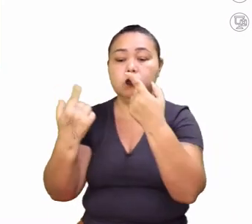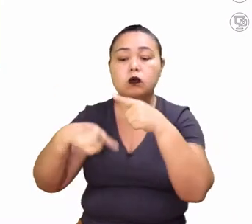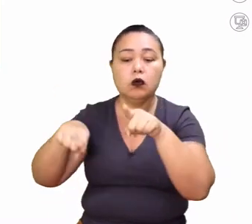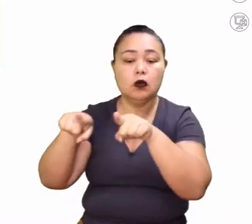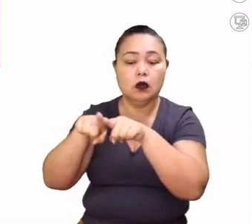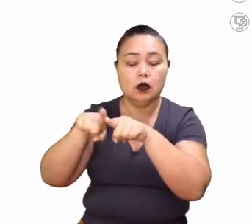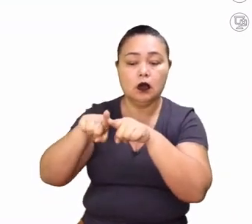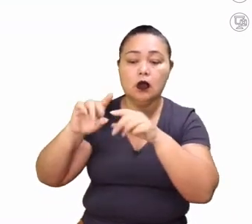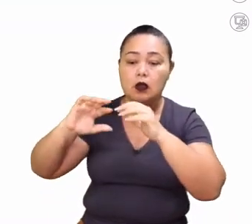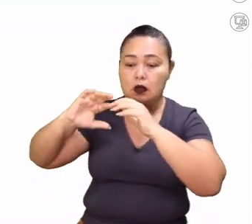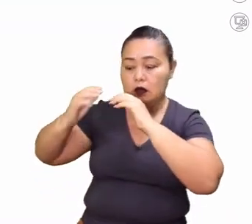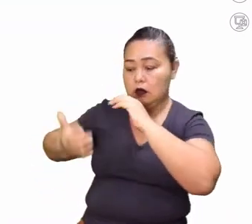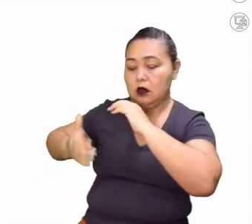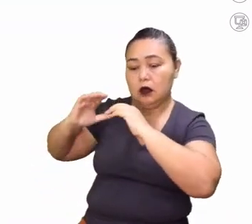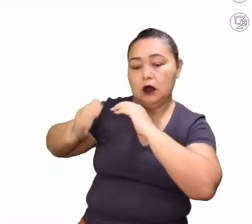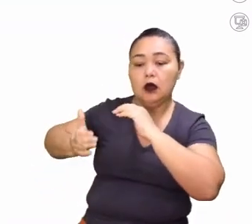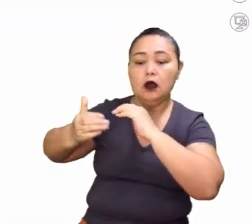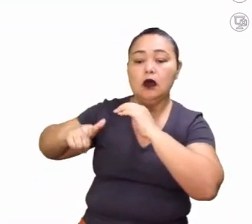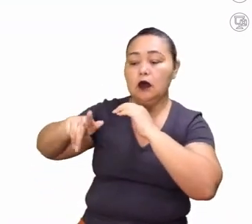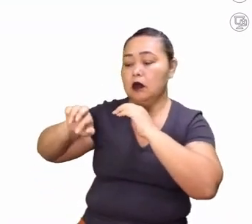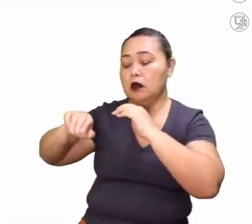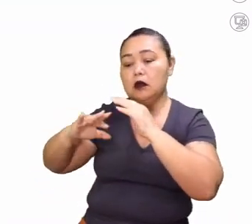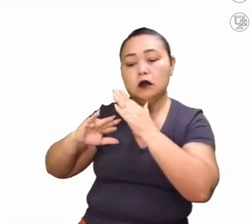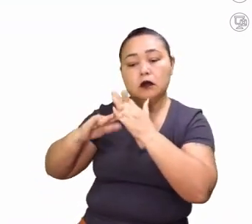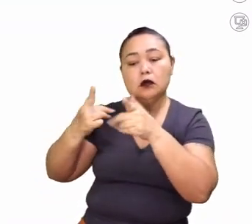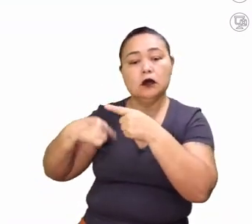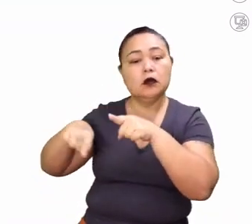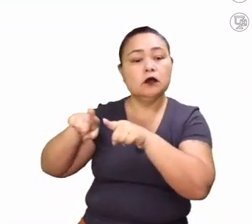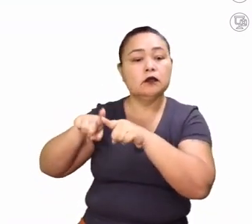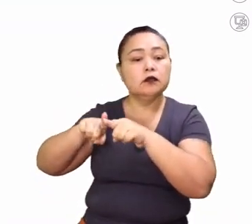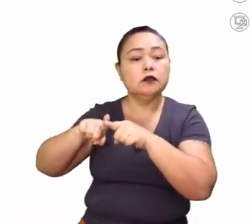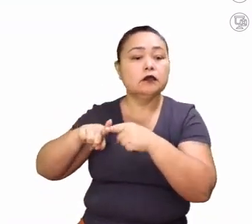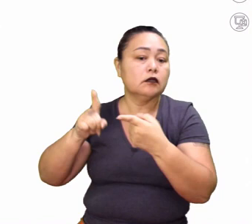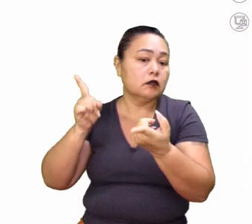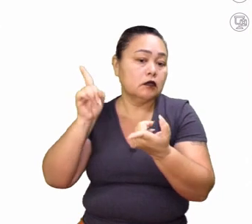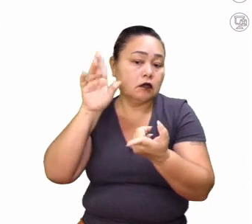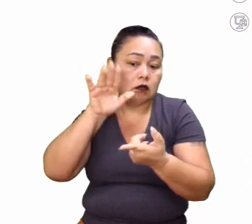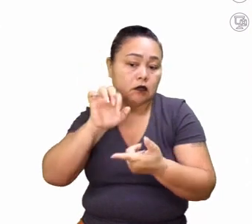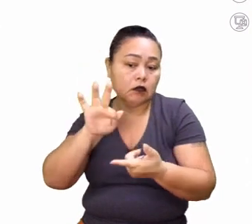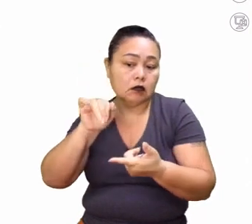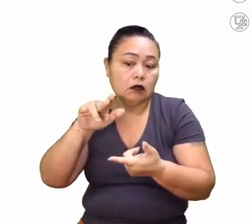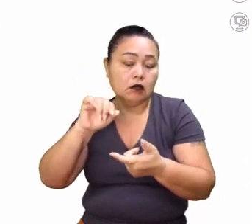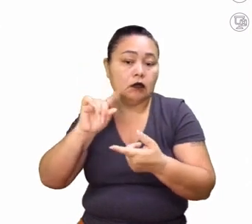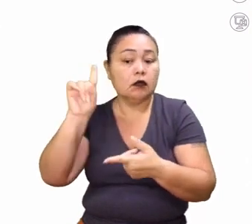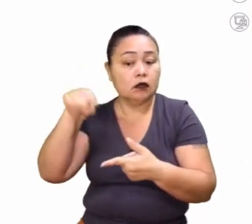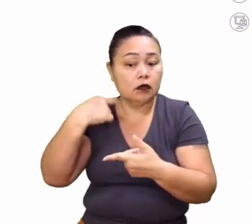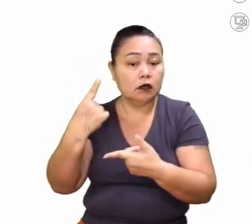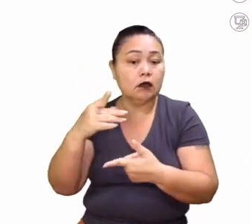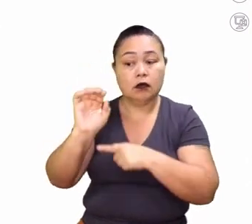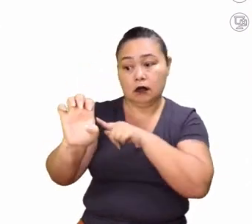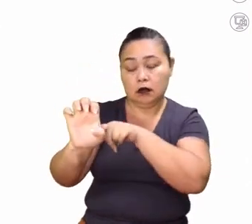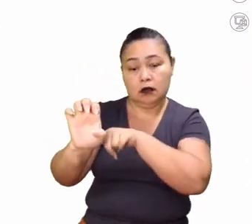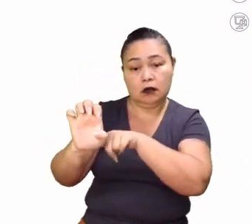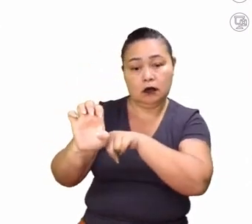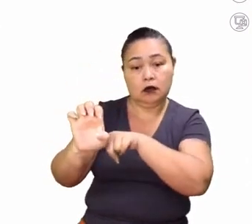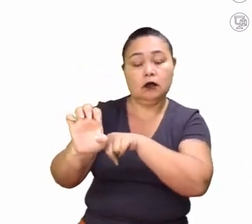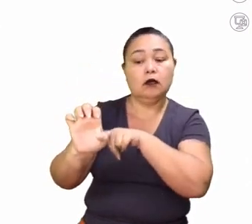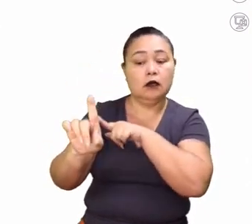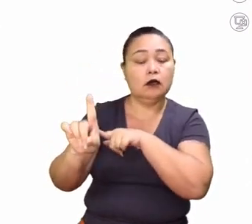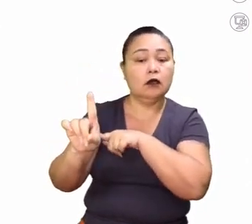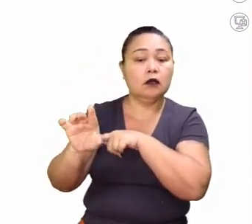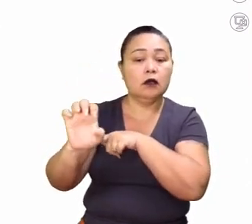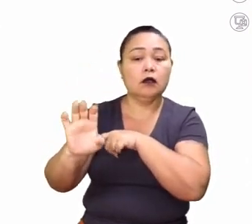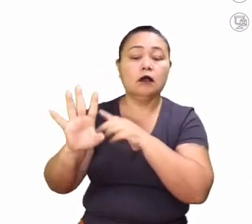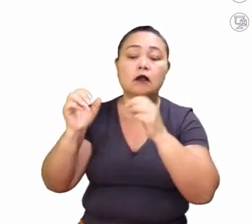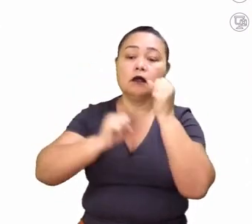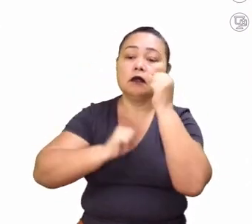geladeira lá atrás vocês sabe muito bem a eficiência aí não vai chamar aqui agora eficiência lá é rendimento Eita aqui o Ezinho de